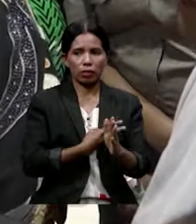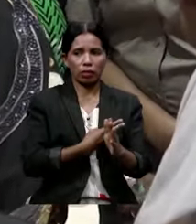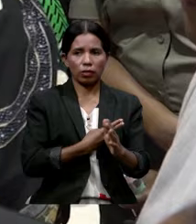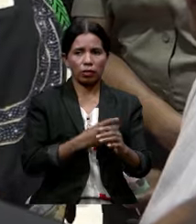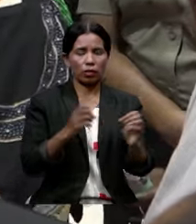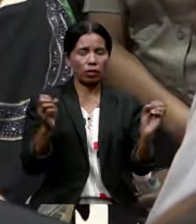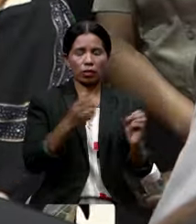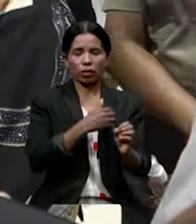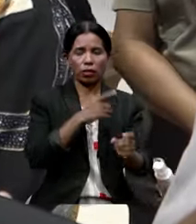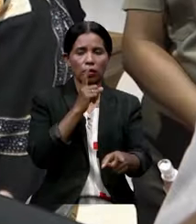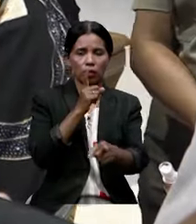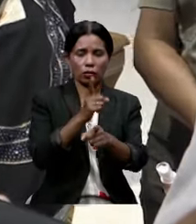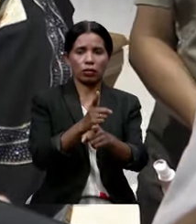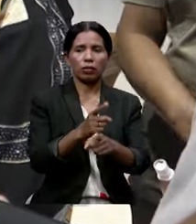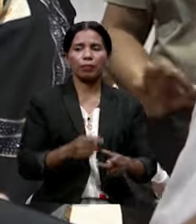los.